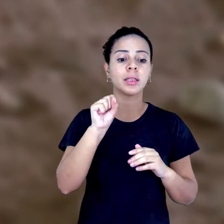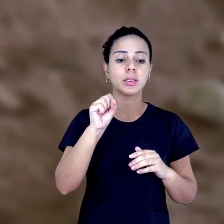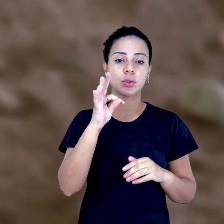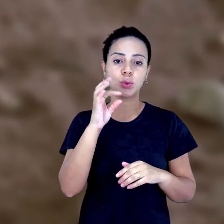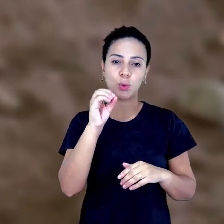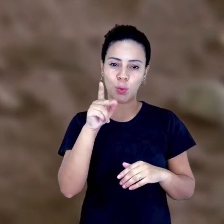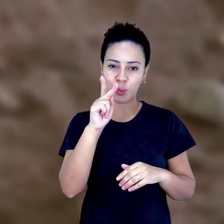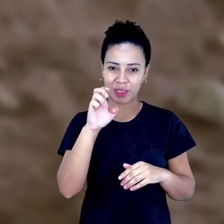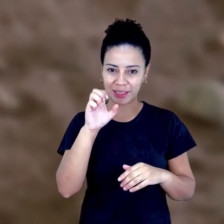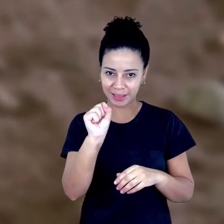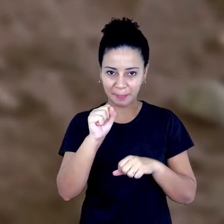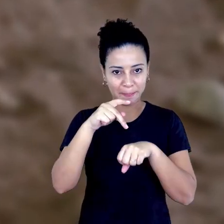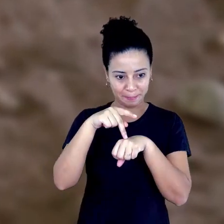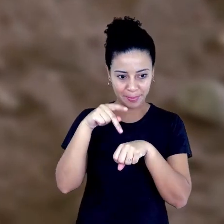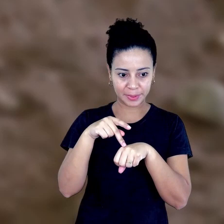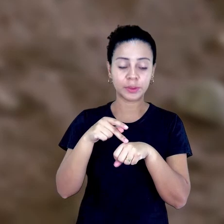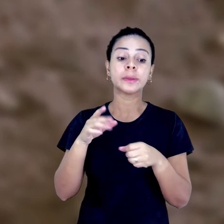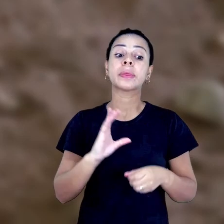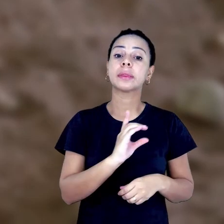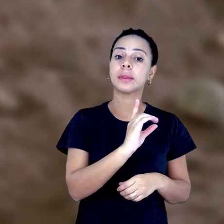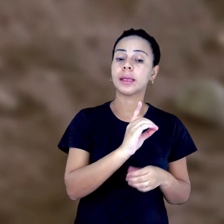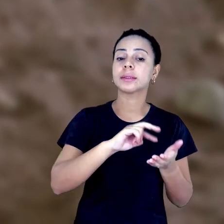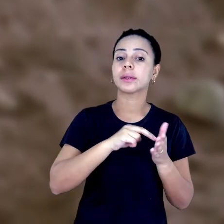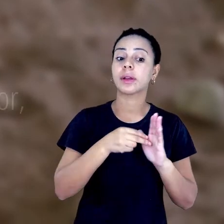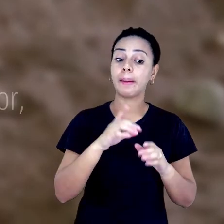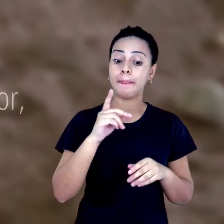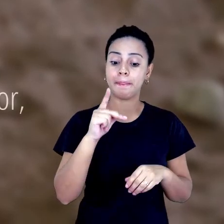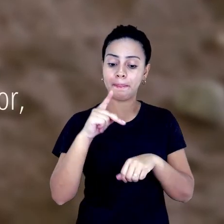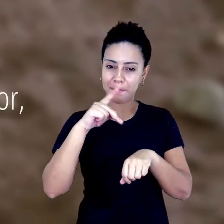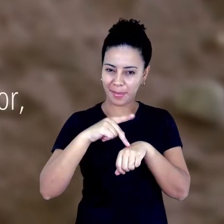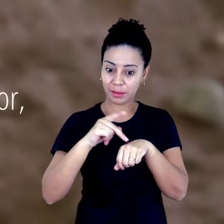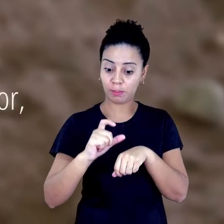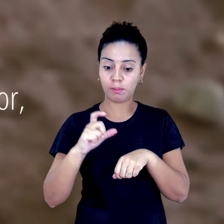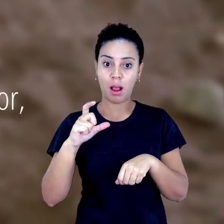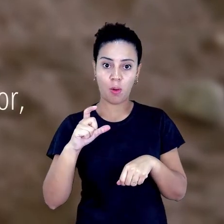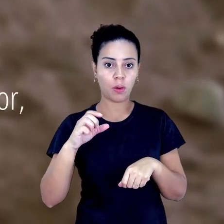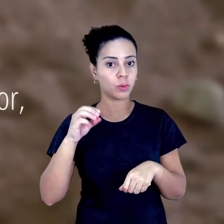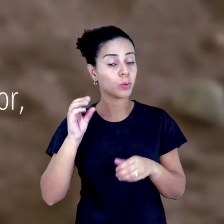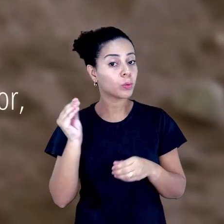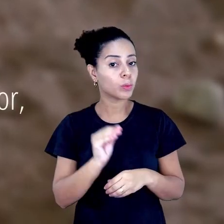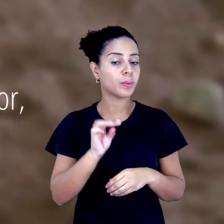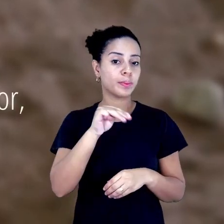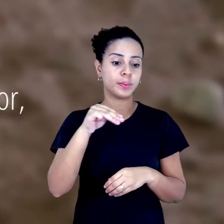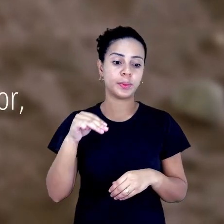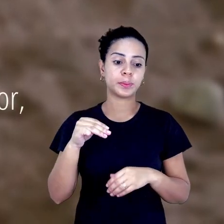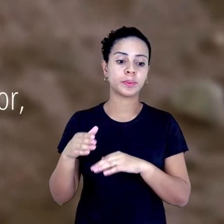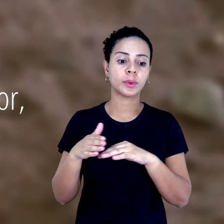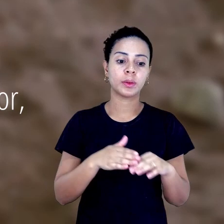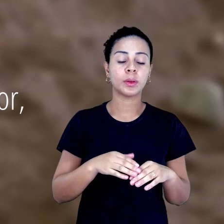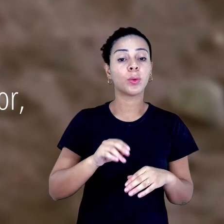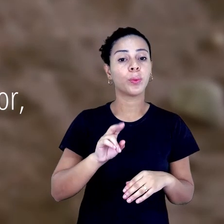onde D é o diâmetro máximo das partículas em milímetros. μ é o coeficiente de viscosidade do